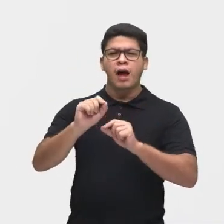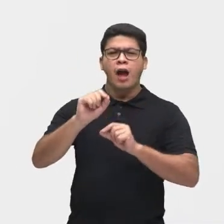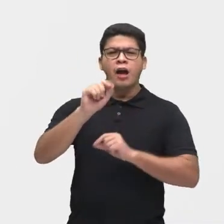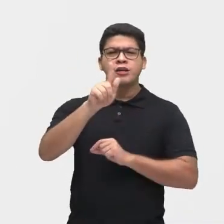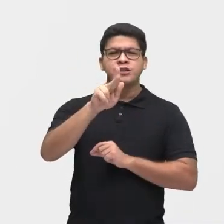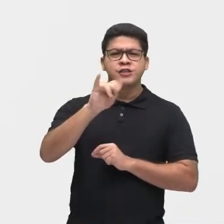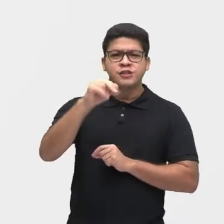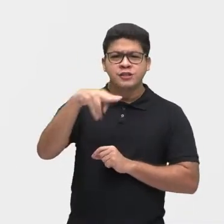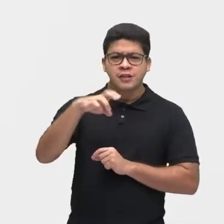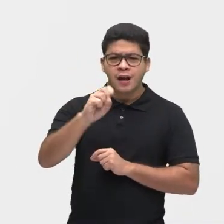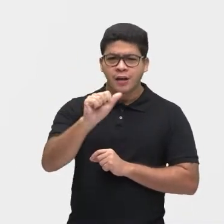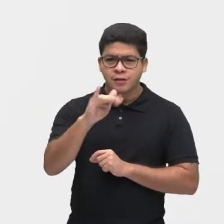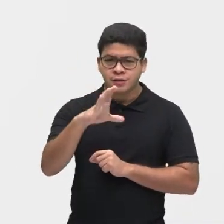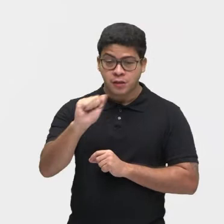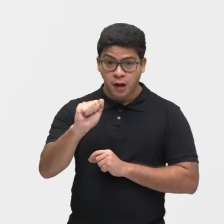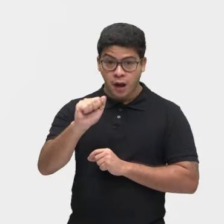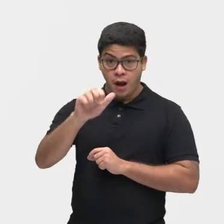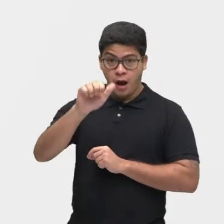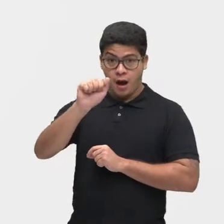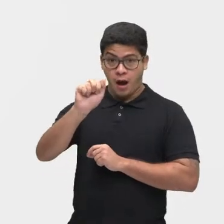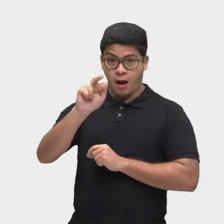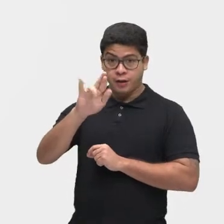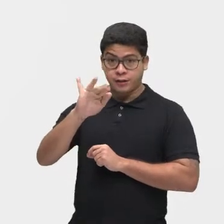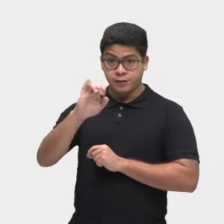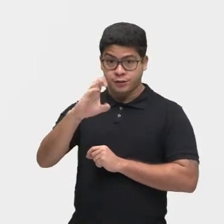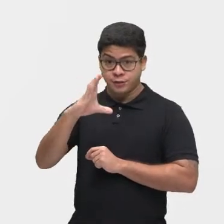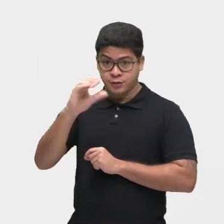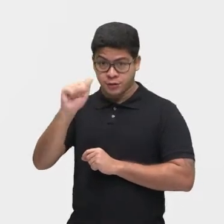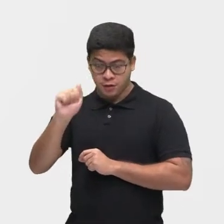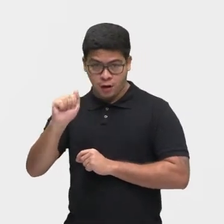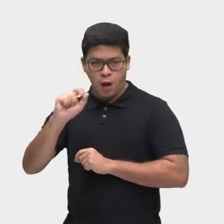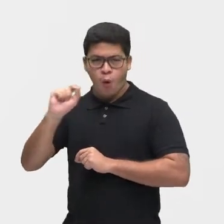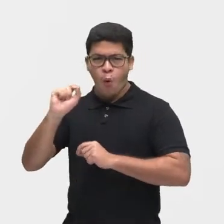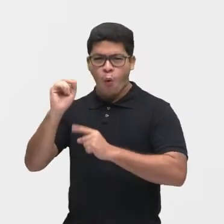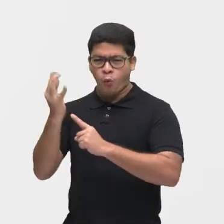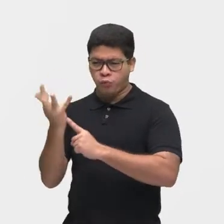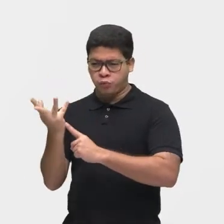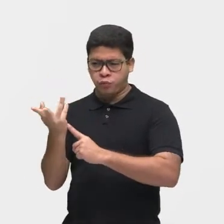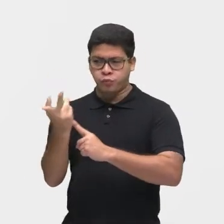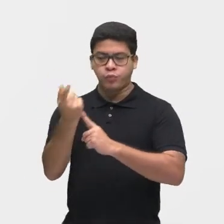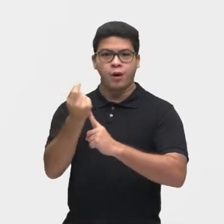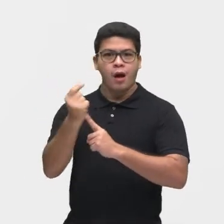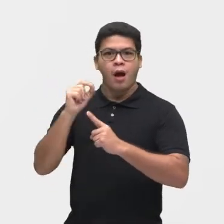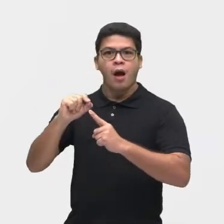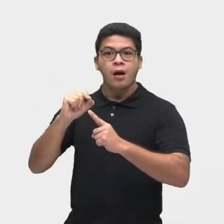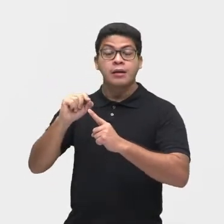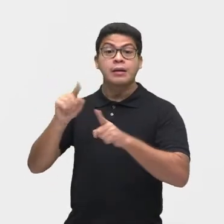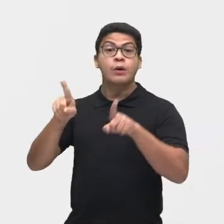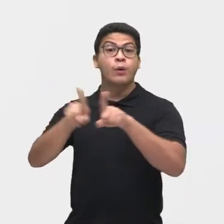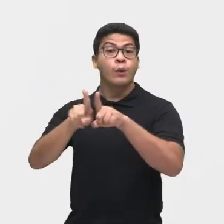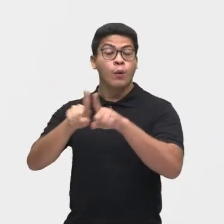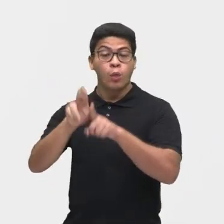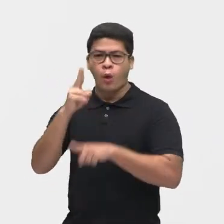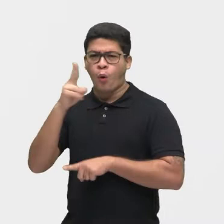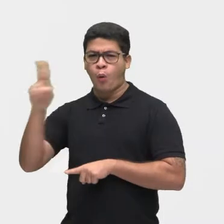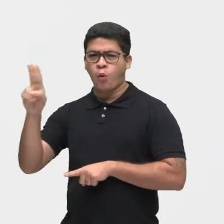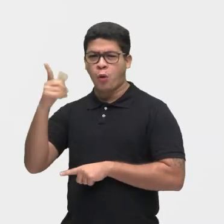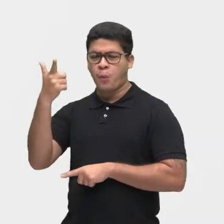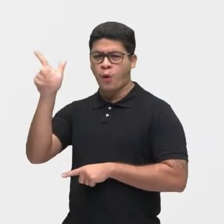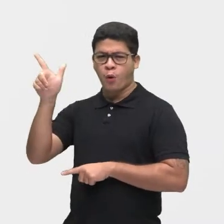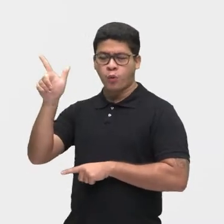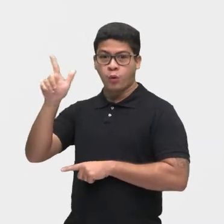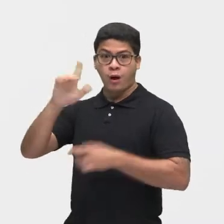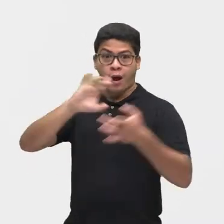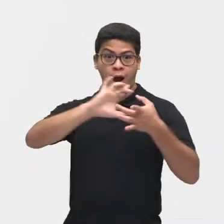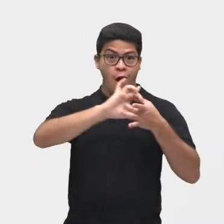é a ginástica artística ou é muito conhecida, né, como ginástica olímpica, né? É aquela ginástica que